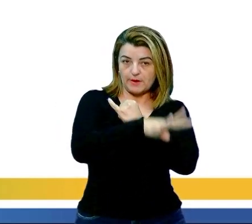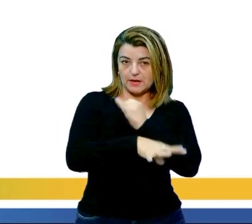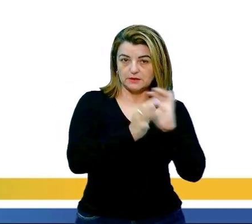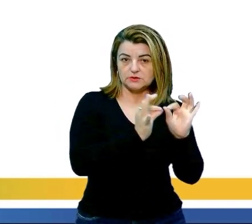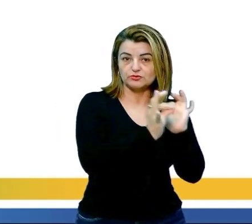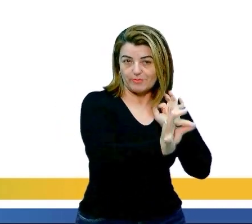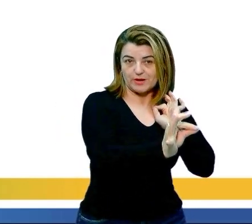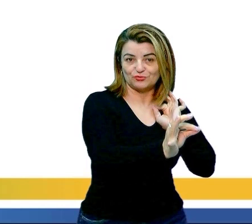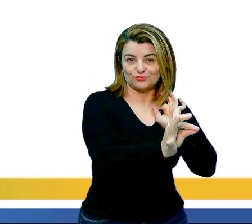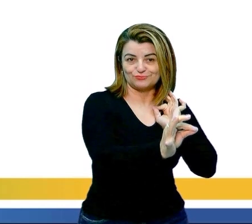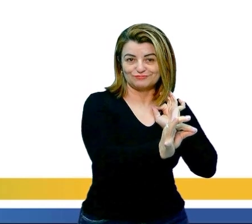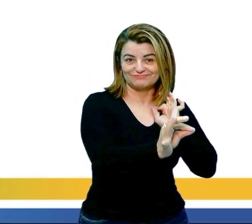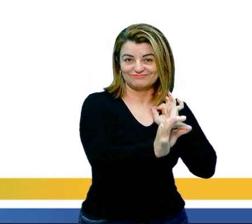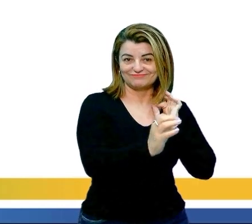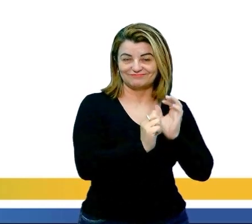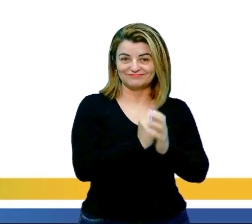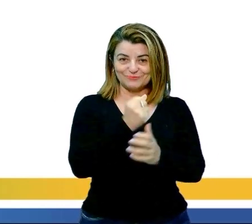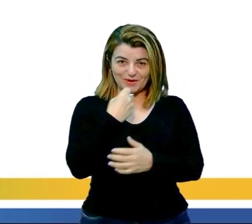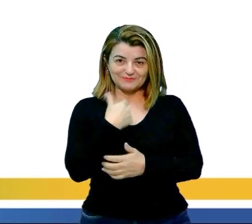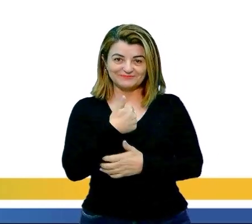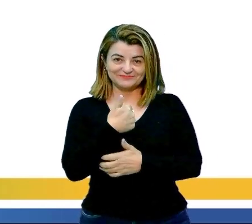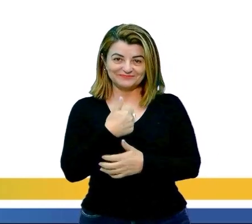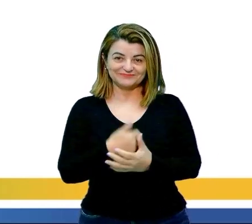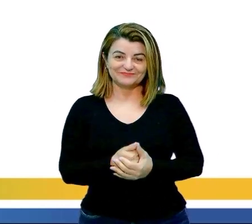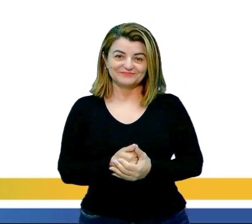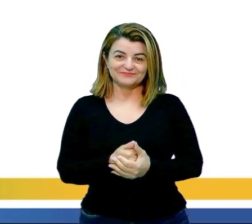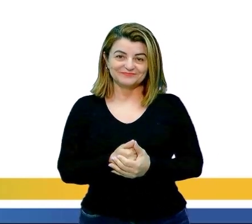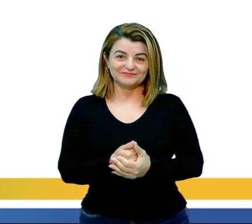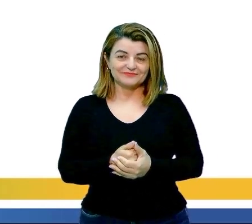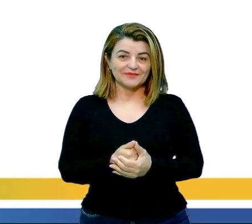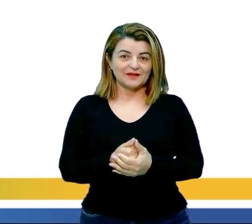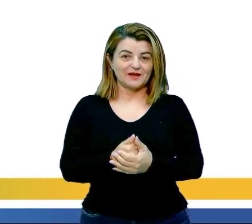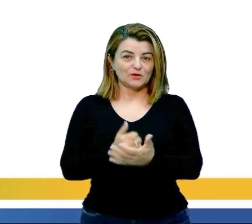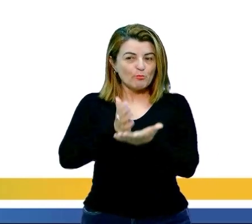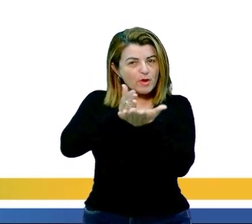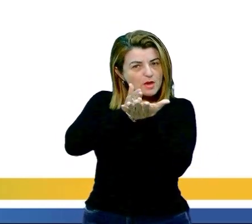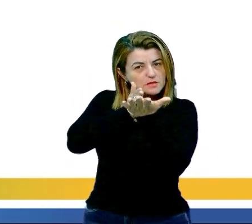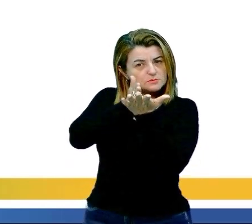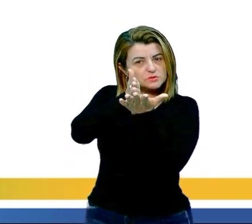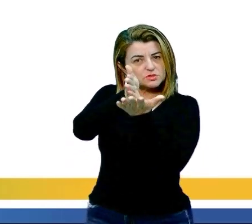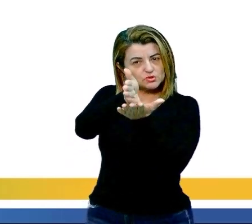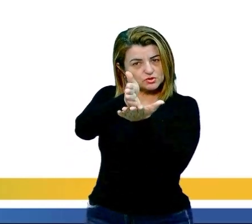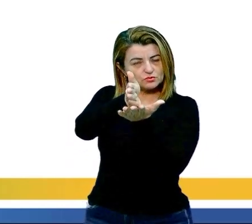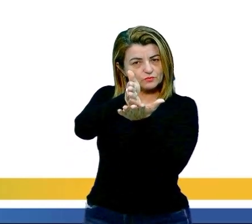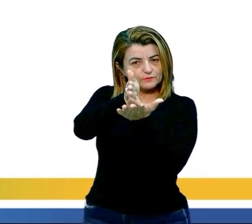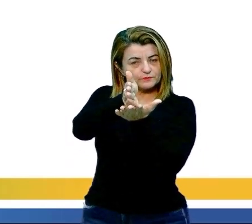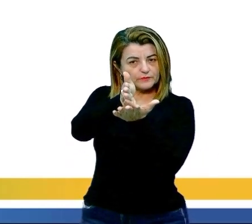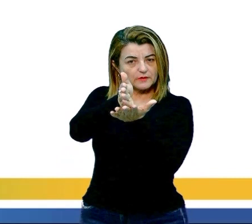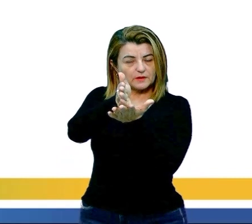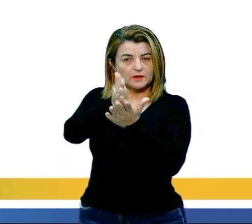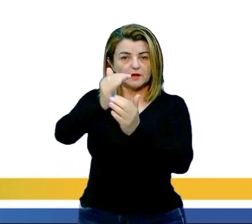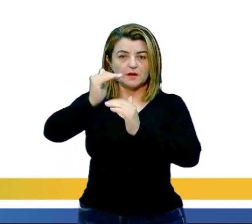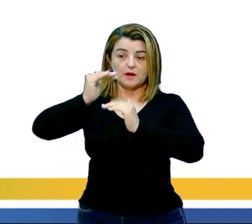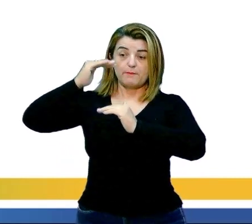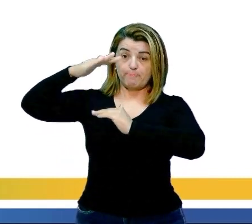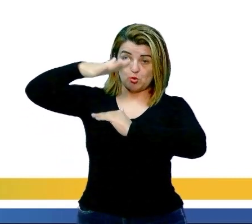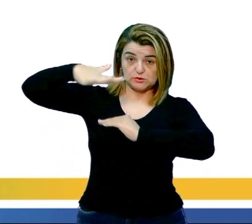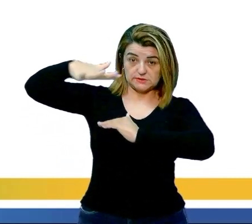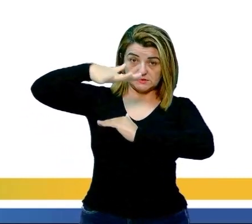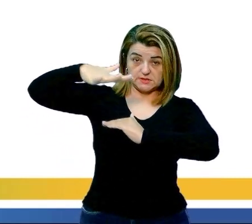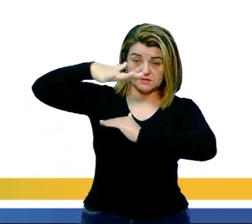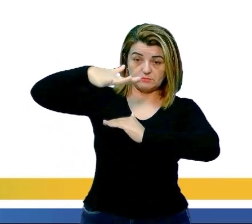de metros. Tudo bem? Então, é no mesmo sentido. Por cima, nós